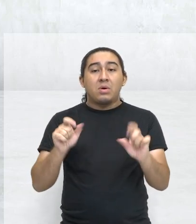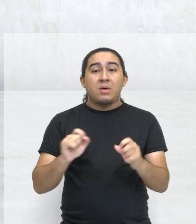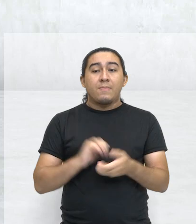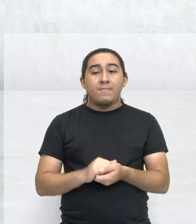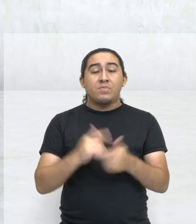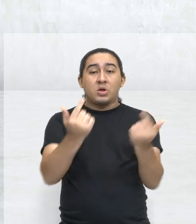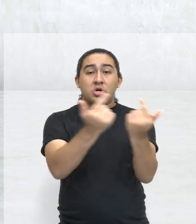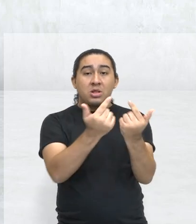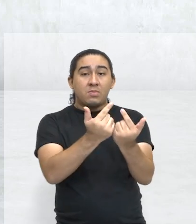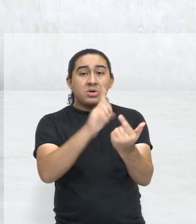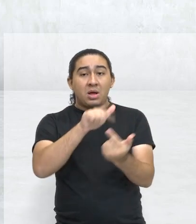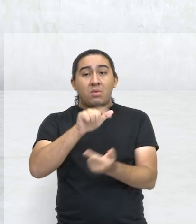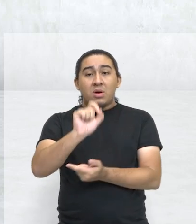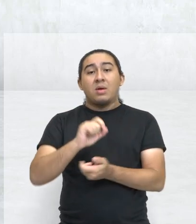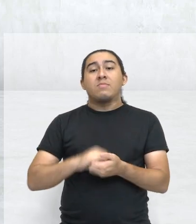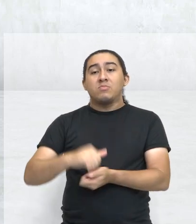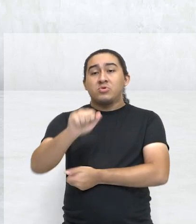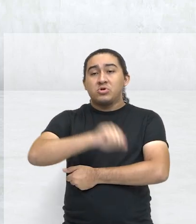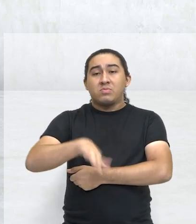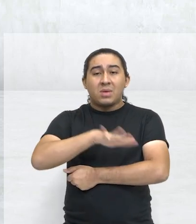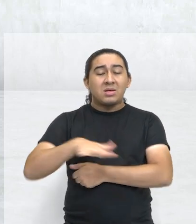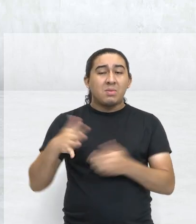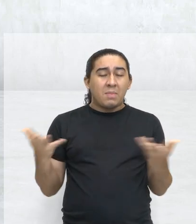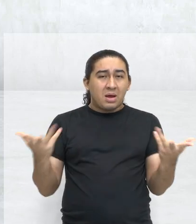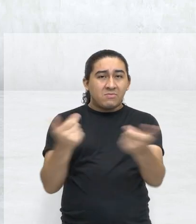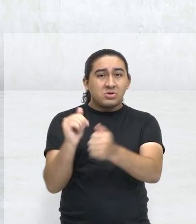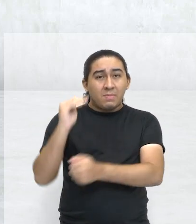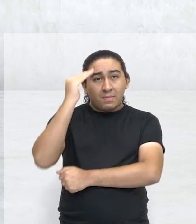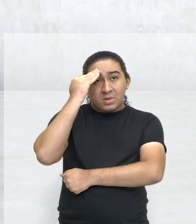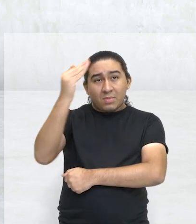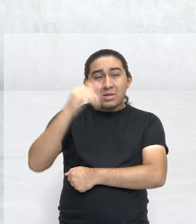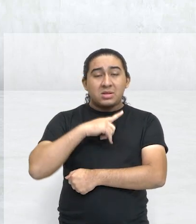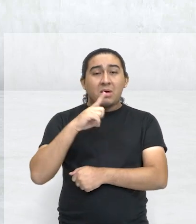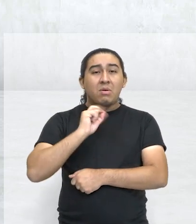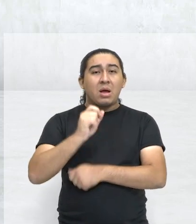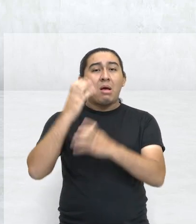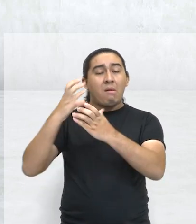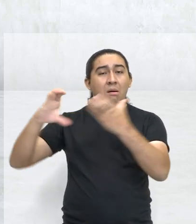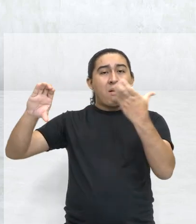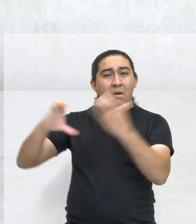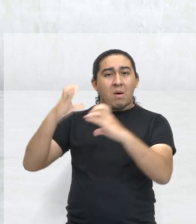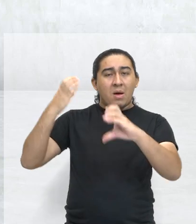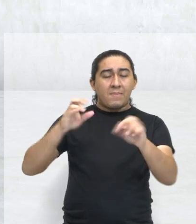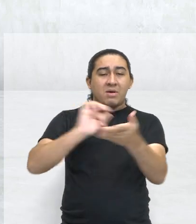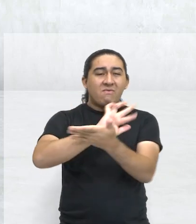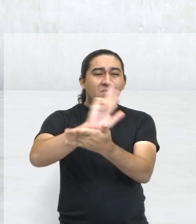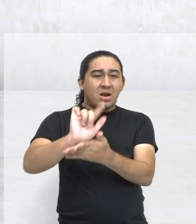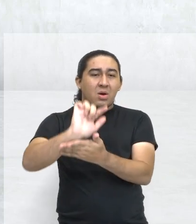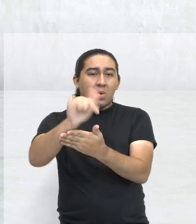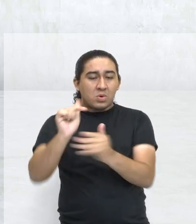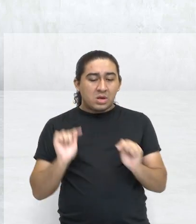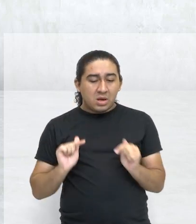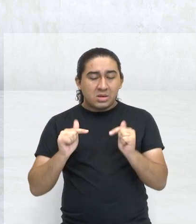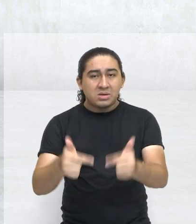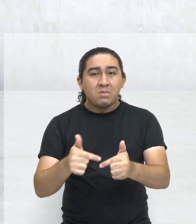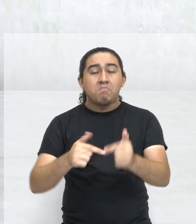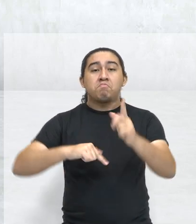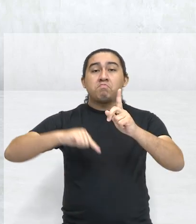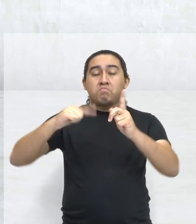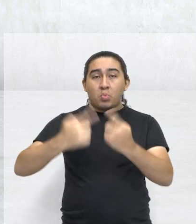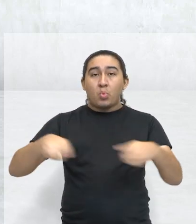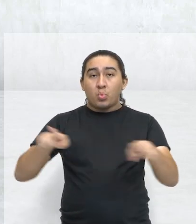trabalhada. Vamos ver? A acústica, a sala de espetáculos, tem uma excelente acústica, uma característica que faz do